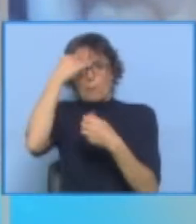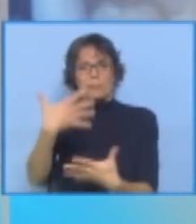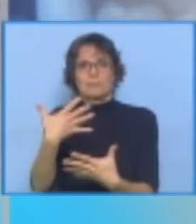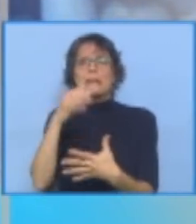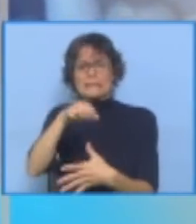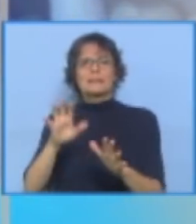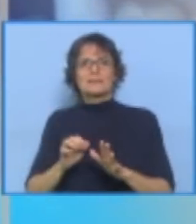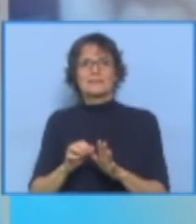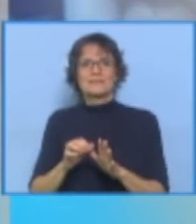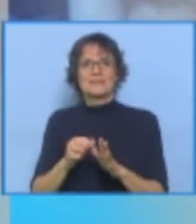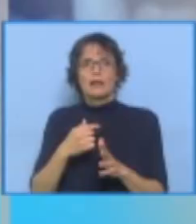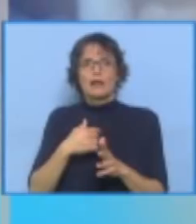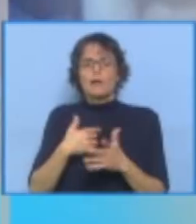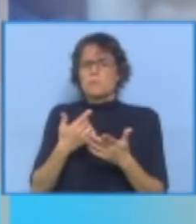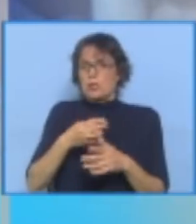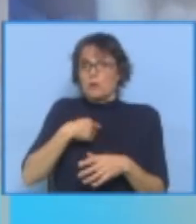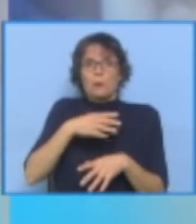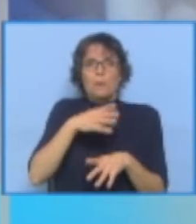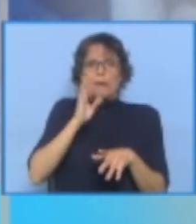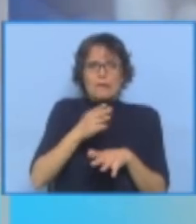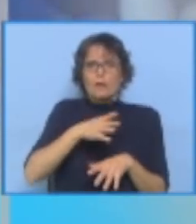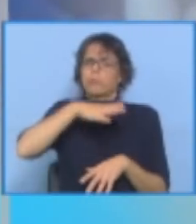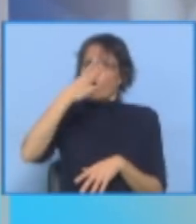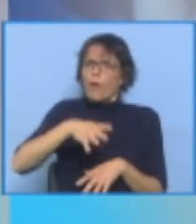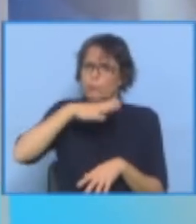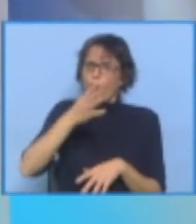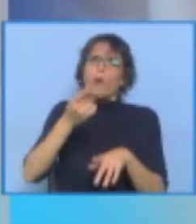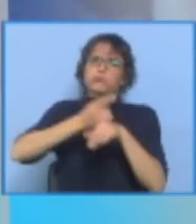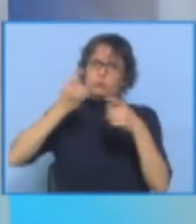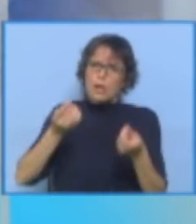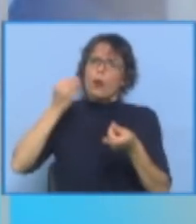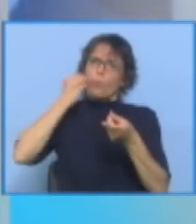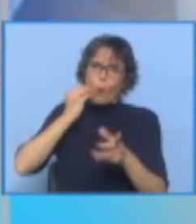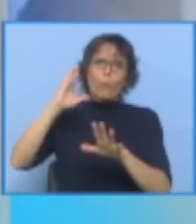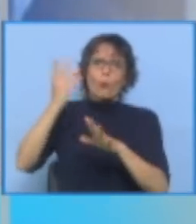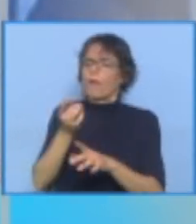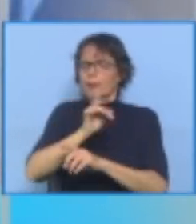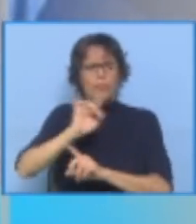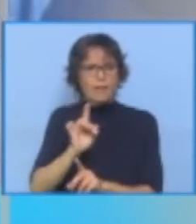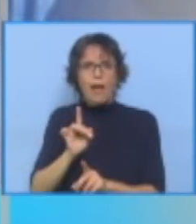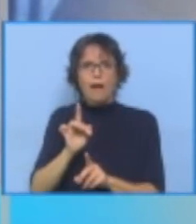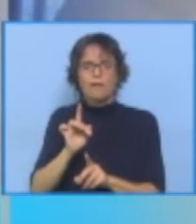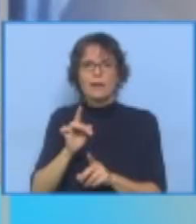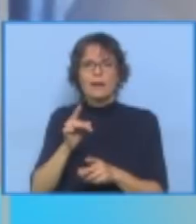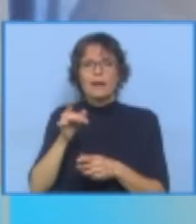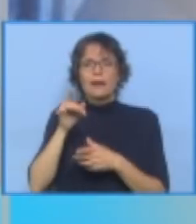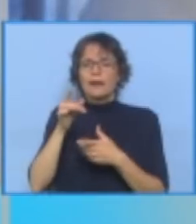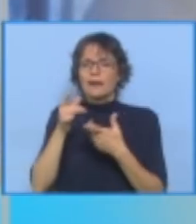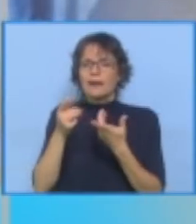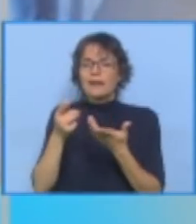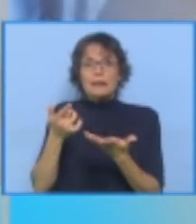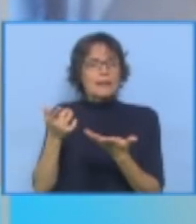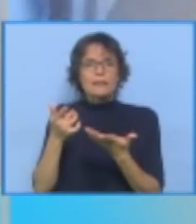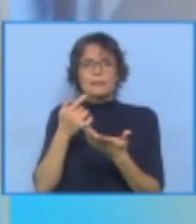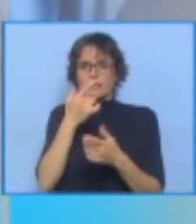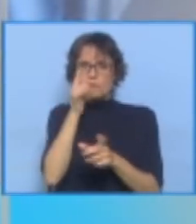preciso explicar-lhes muito, não foi preciso explicar-lhes o porquê, não foi preciso convencê-las,